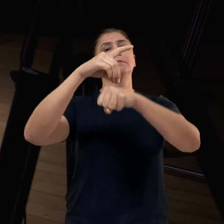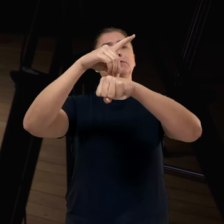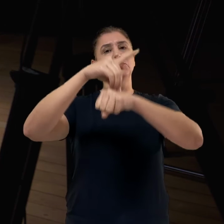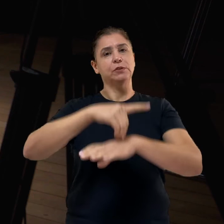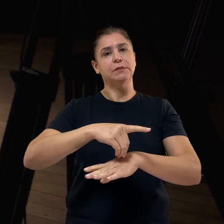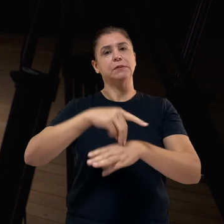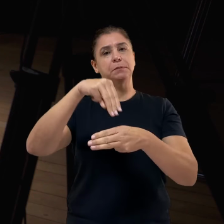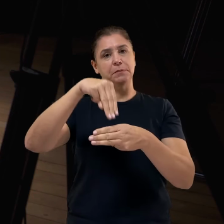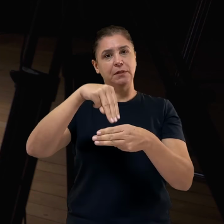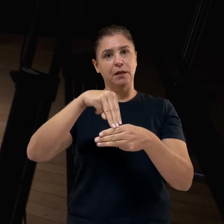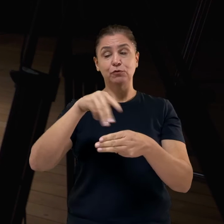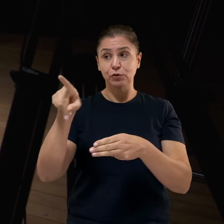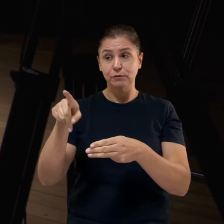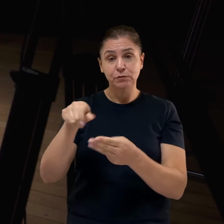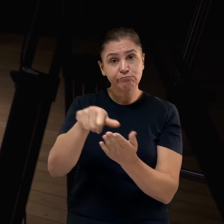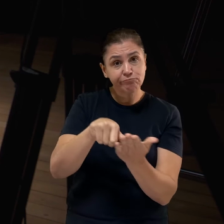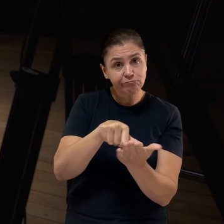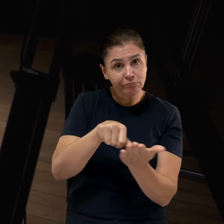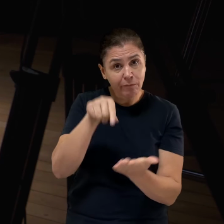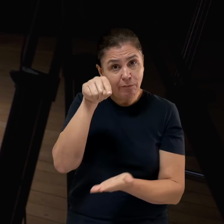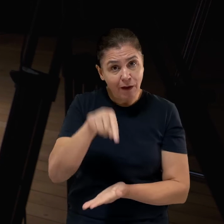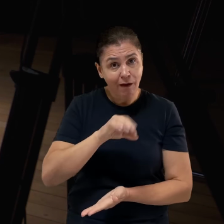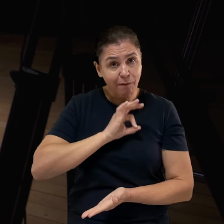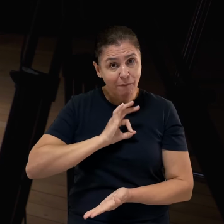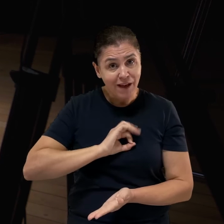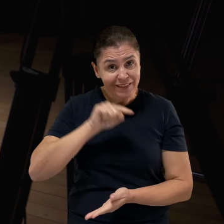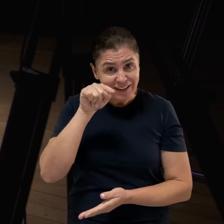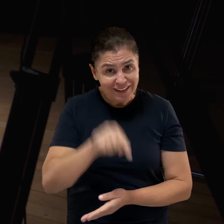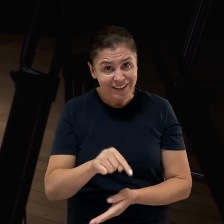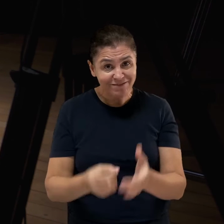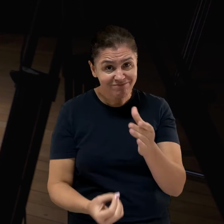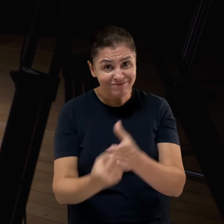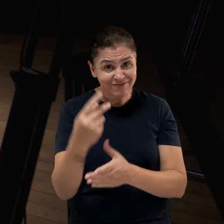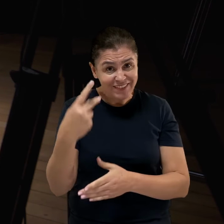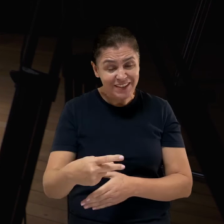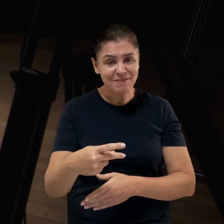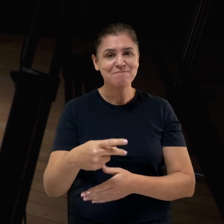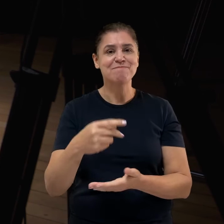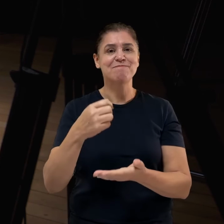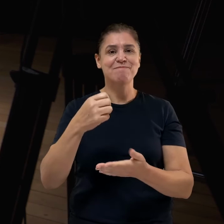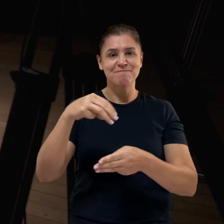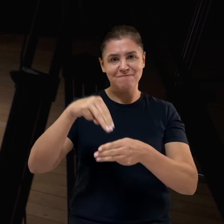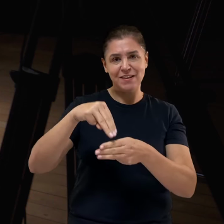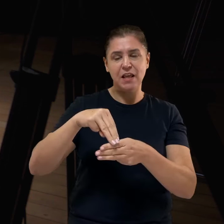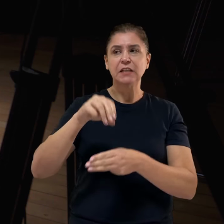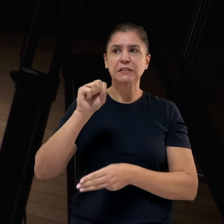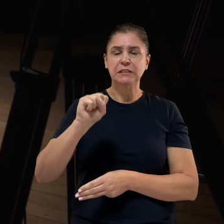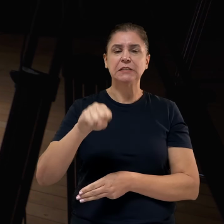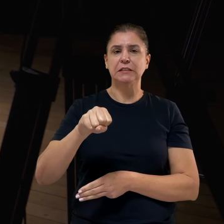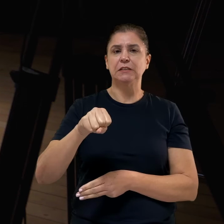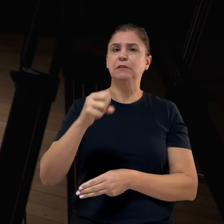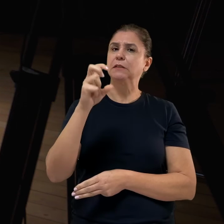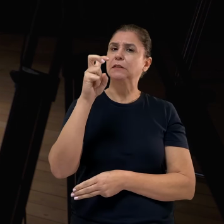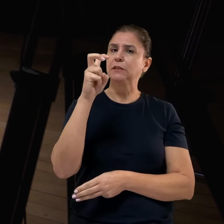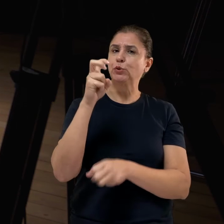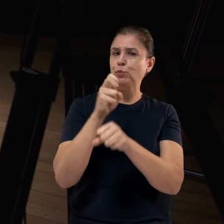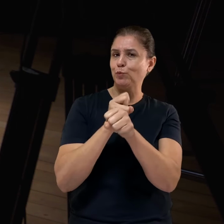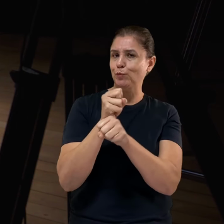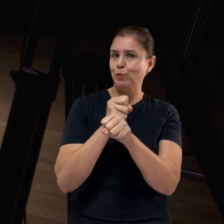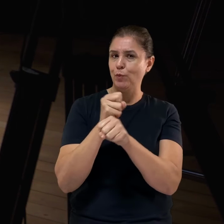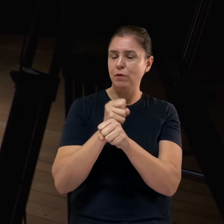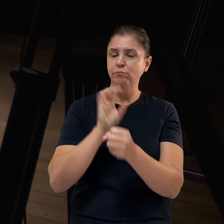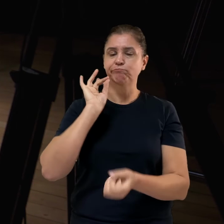O senhor foi encardinado aqui? Sim. Já é padre do clero de Maringá. É passado-se cinco anos,